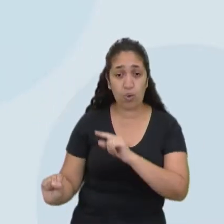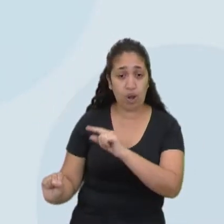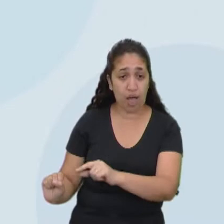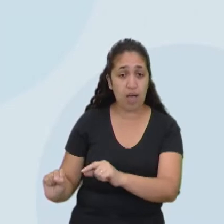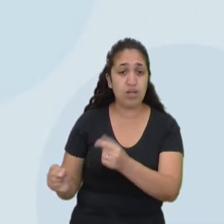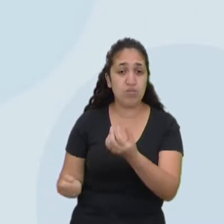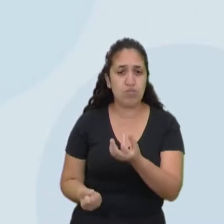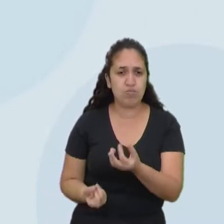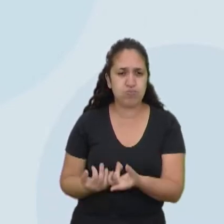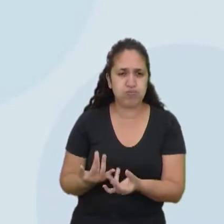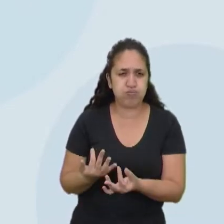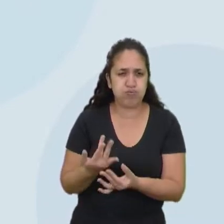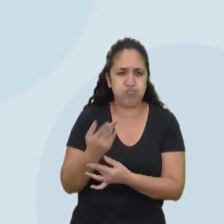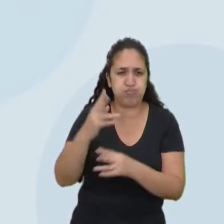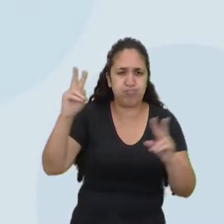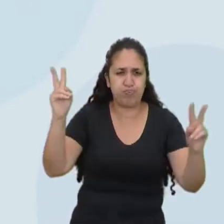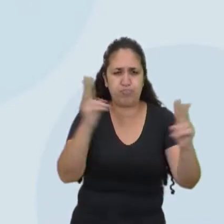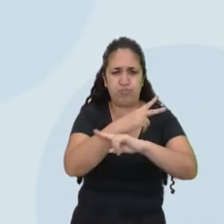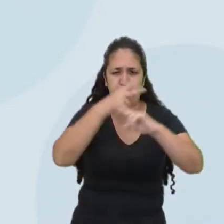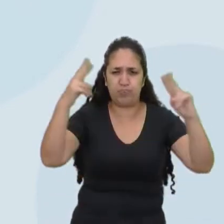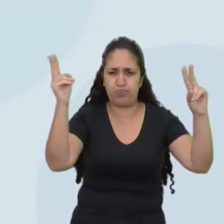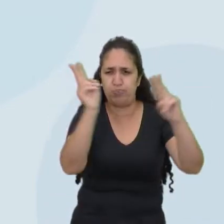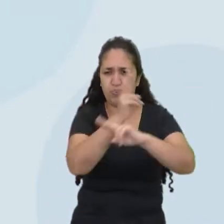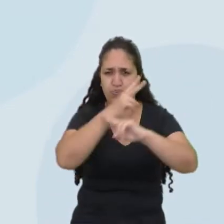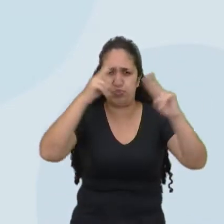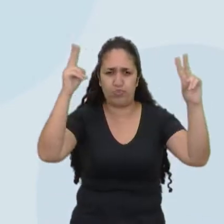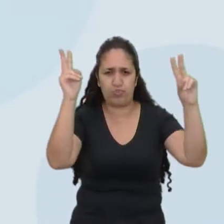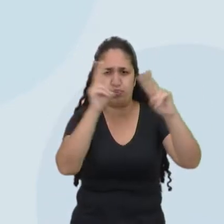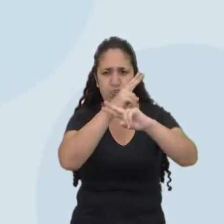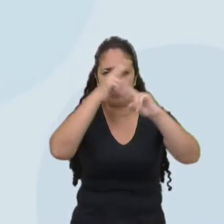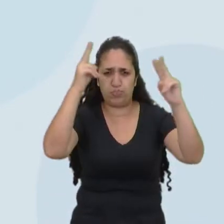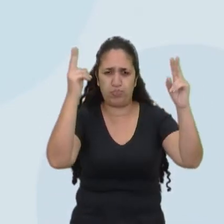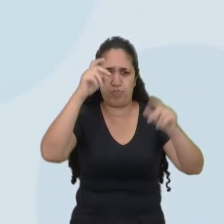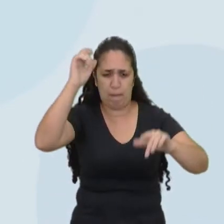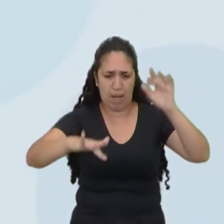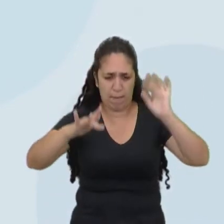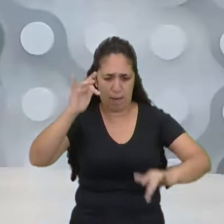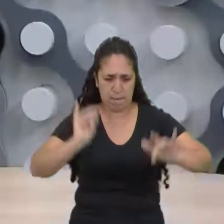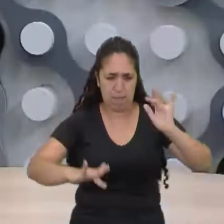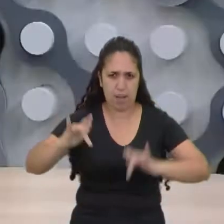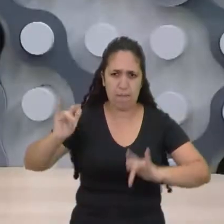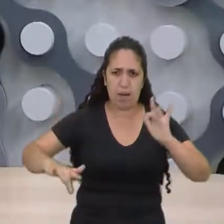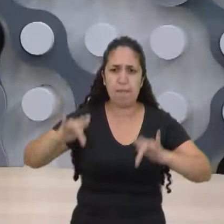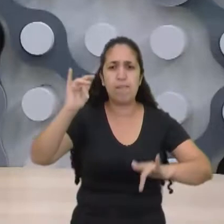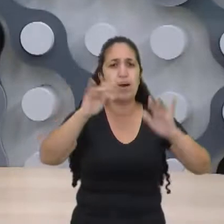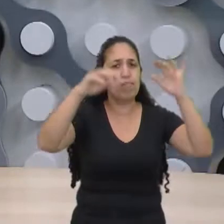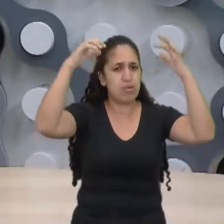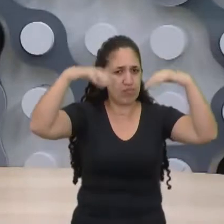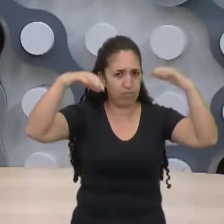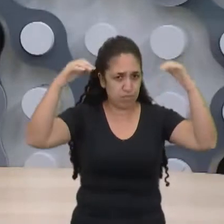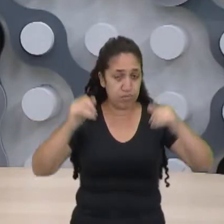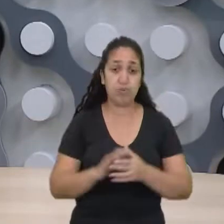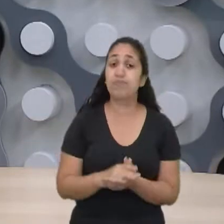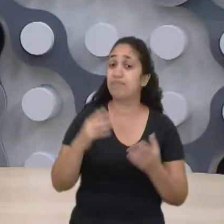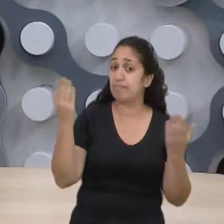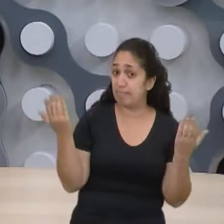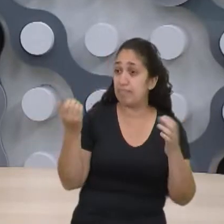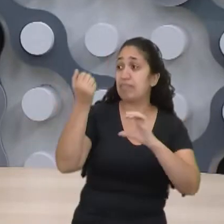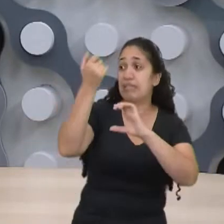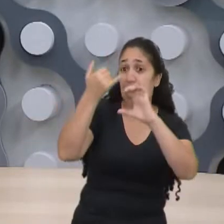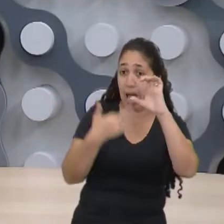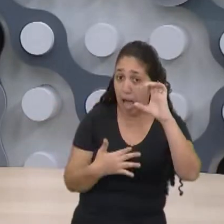inundações, vendavais e granizo. Então vejam, né, que boa parte aí das características